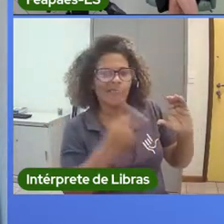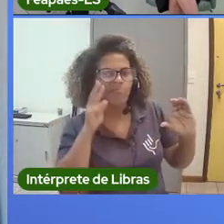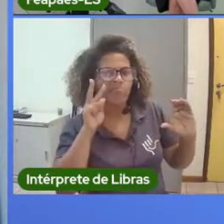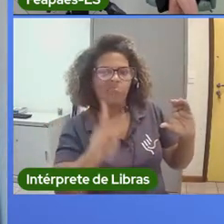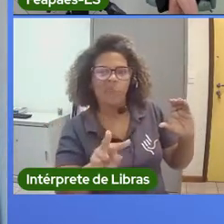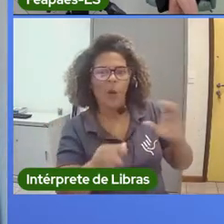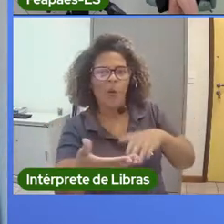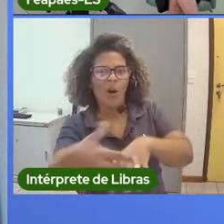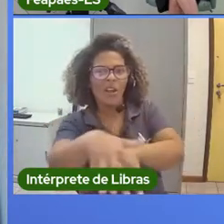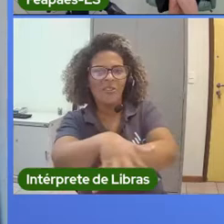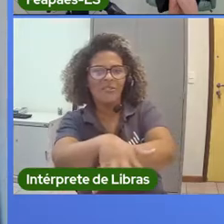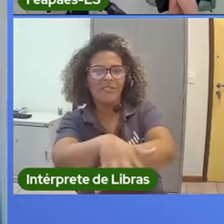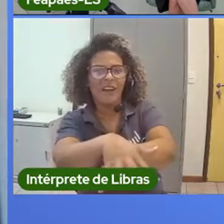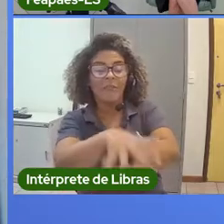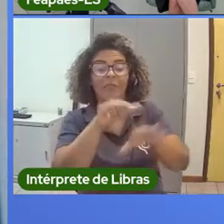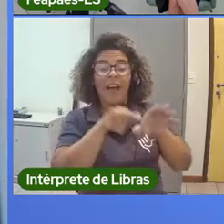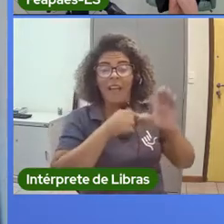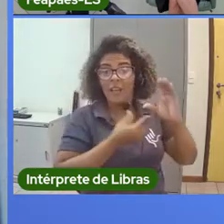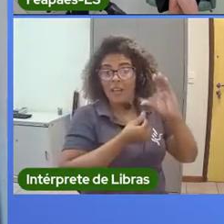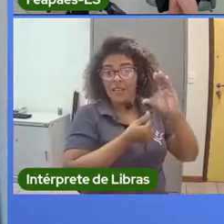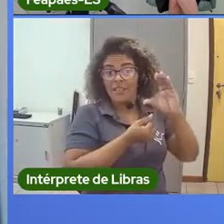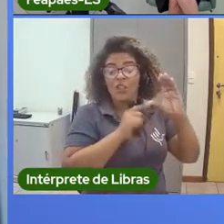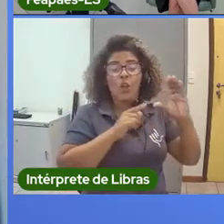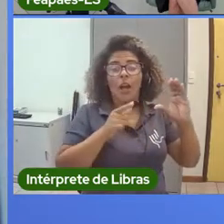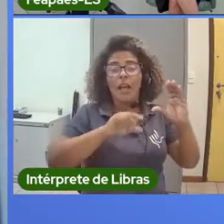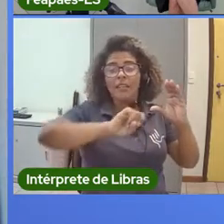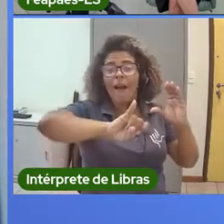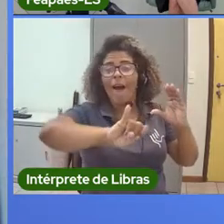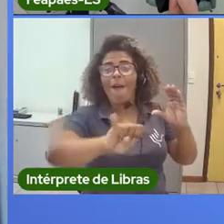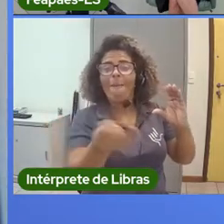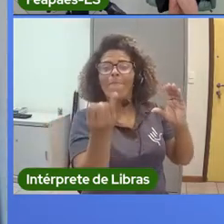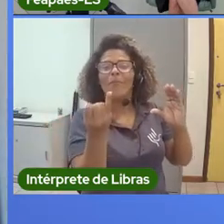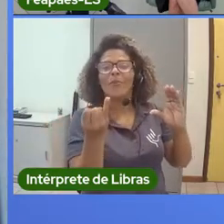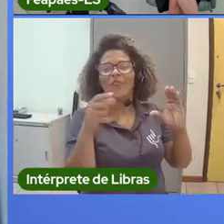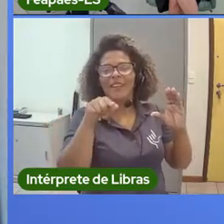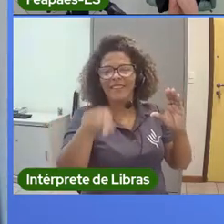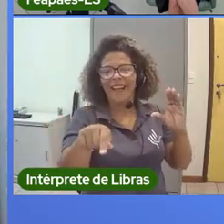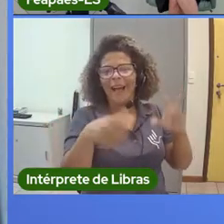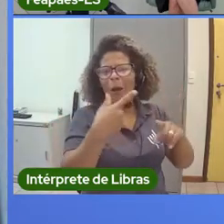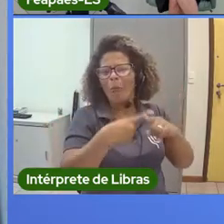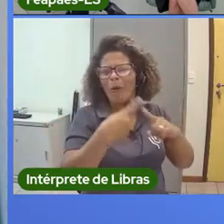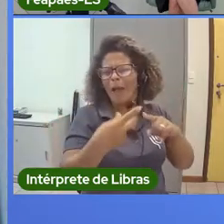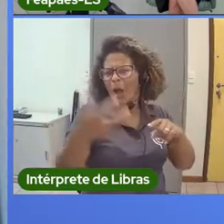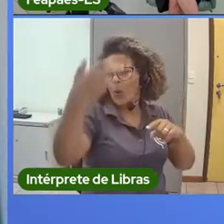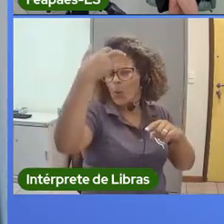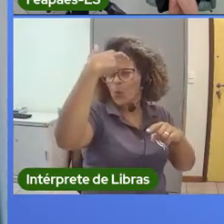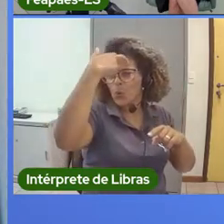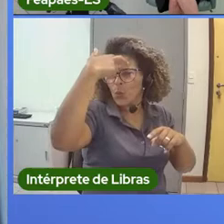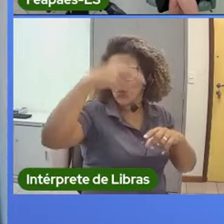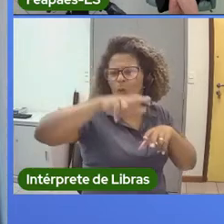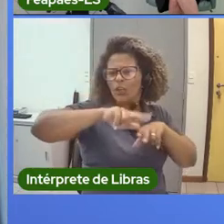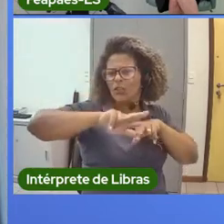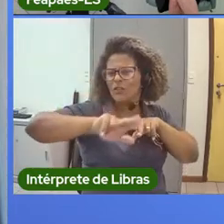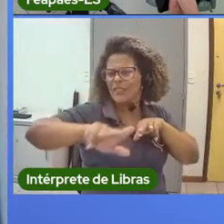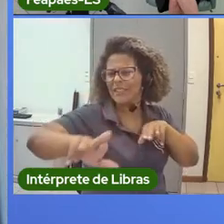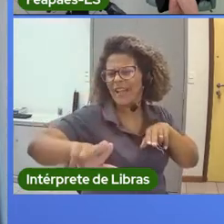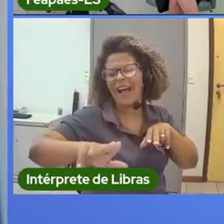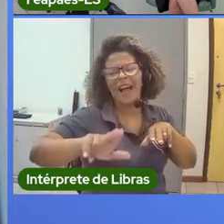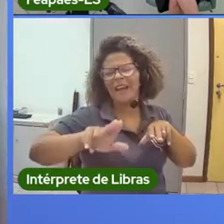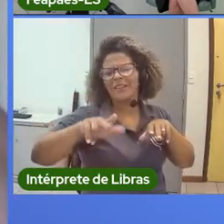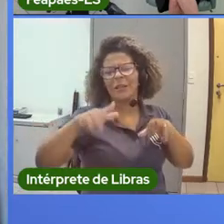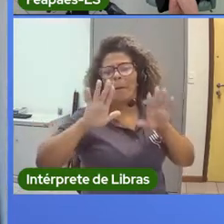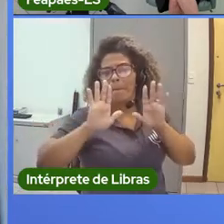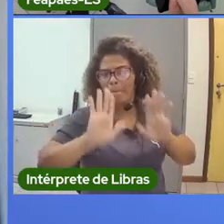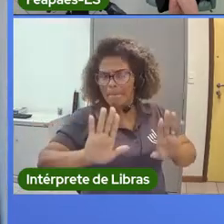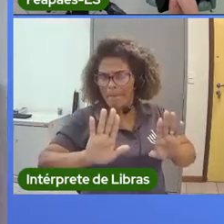quer tirar proveito, né, de algumas situações aí por essa cultura da diversidade ou algo nesse sentido,